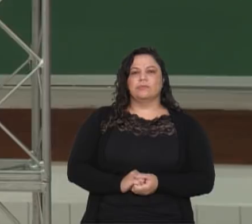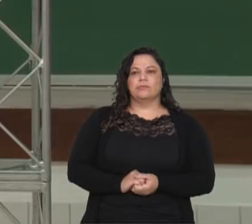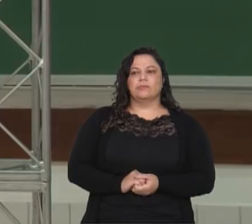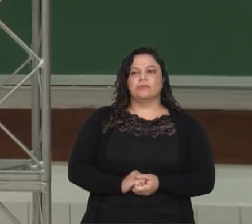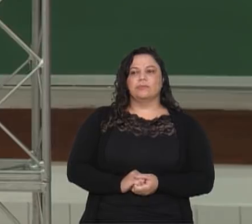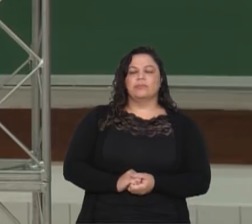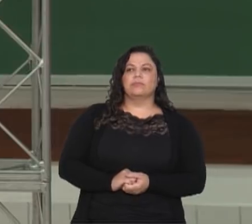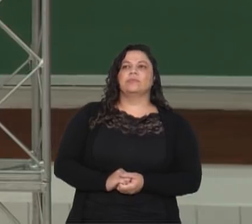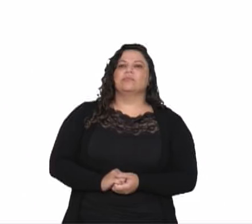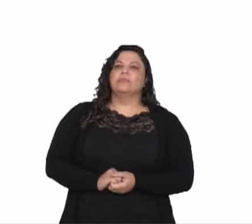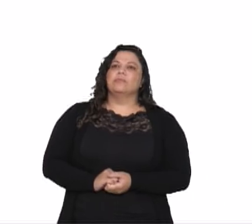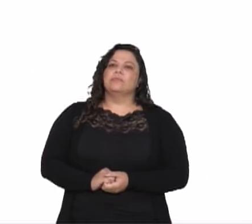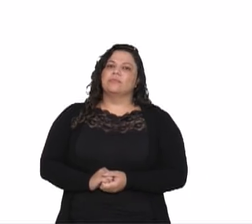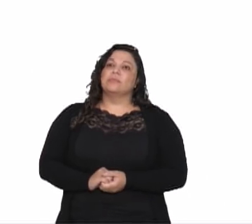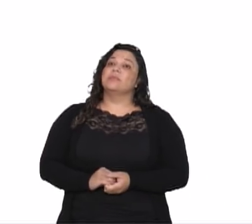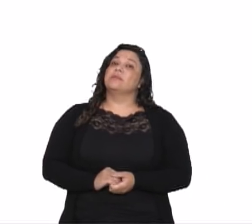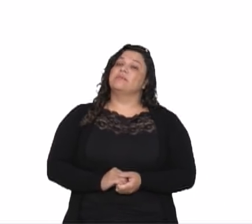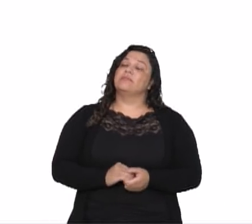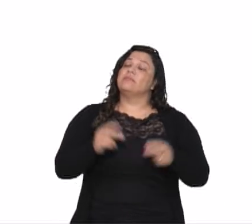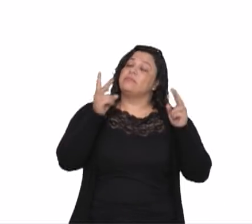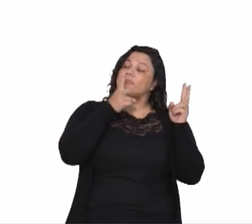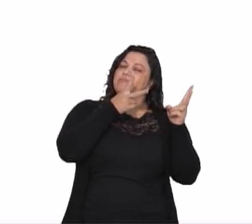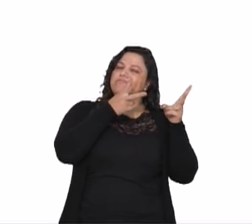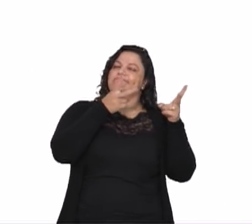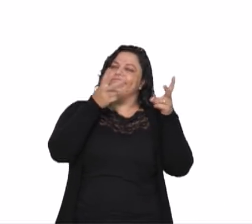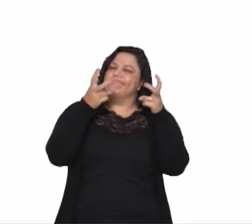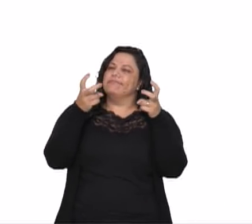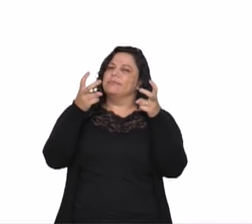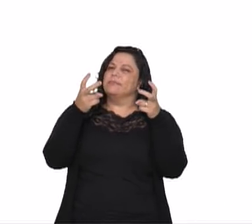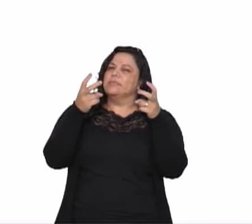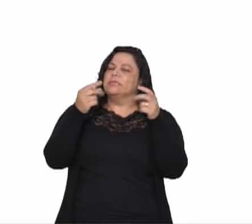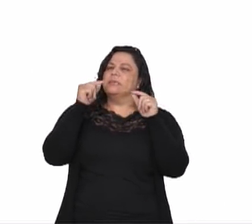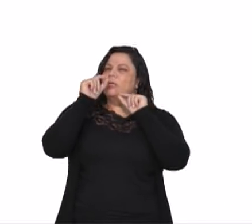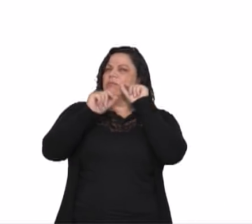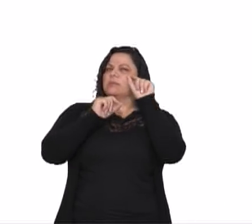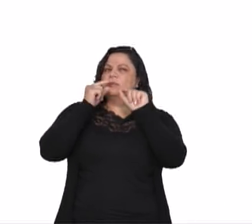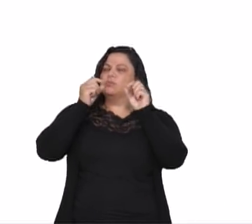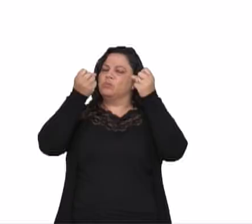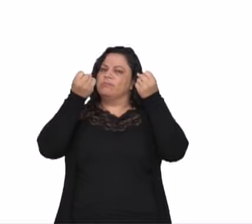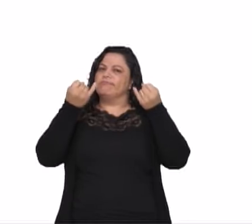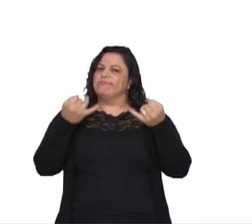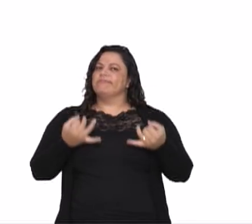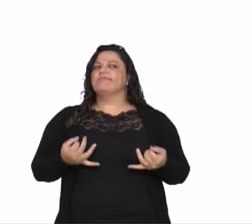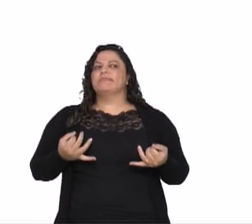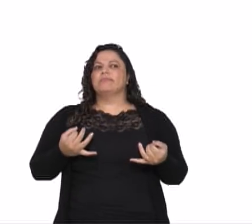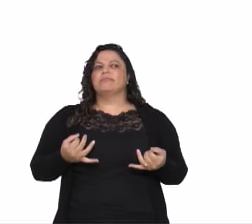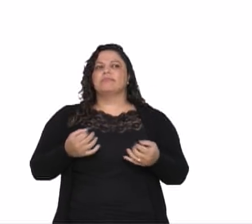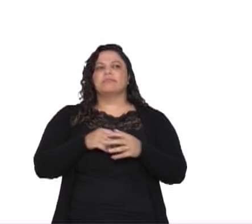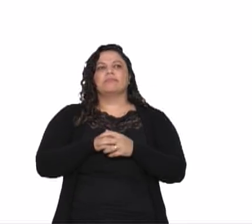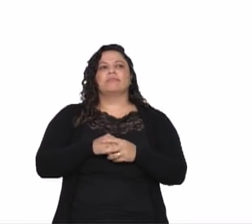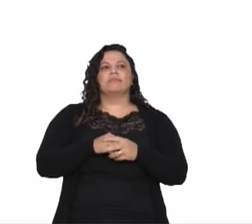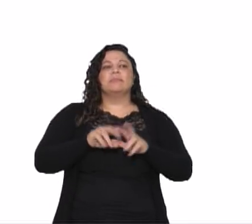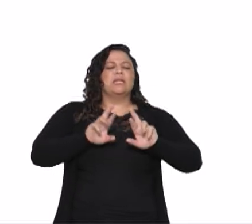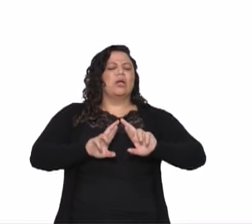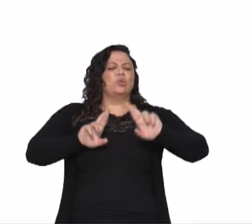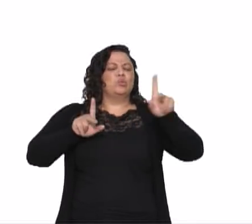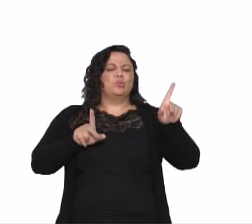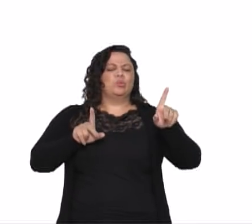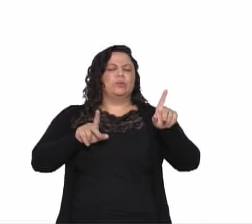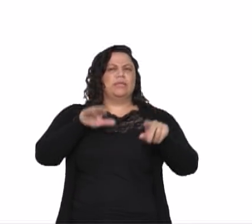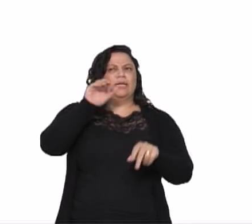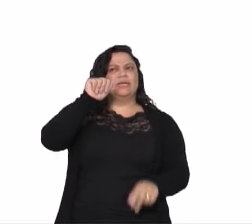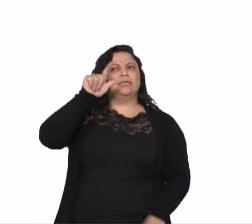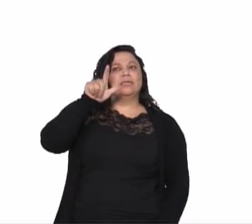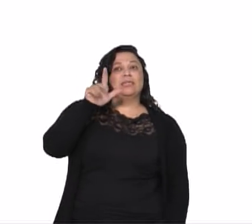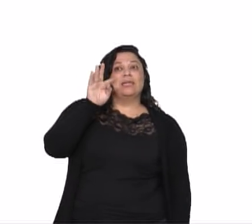uma observação, agora que a gente viu sobre a intensidade, que às vezes a gente confunde a intensidade com a questão da altura. Então, a altura,